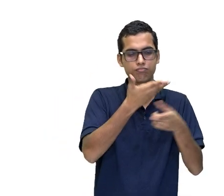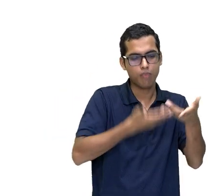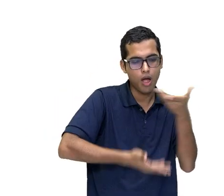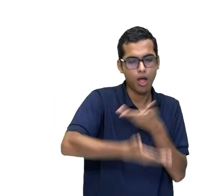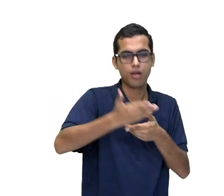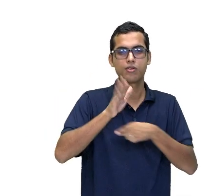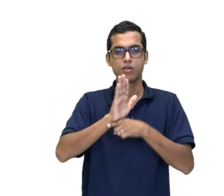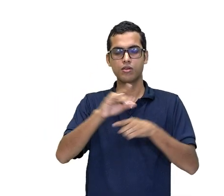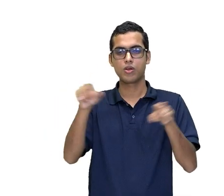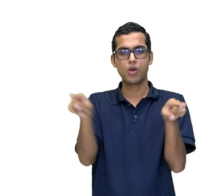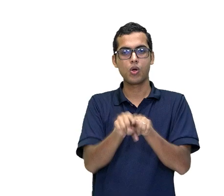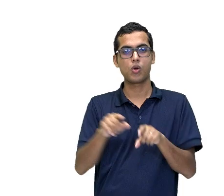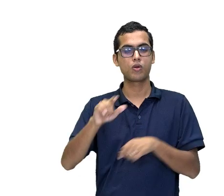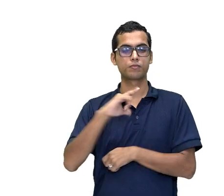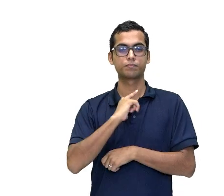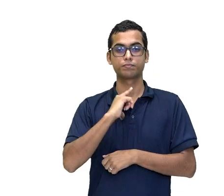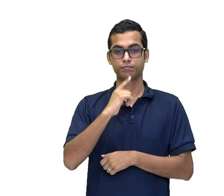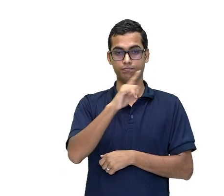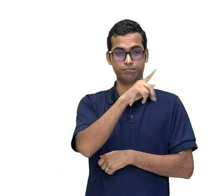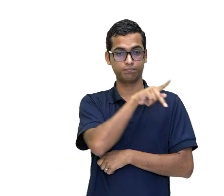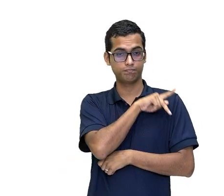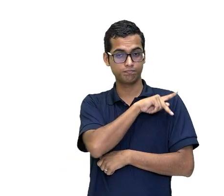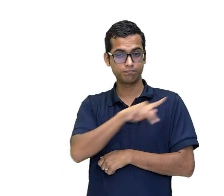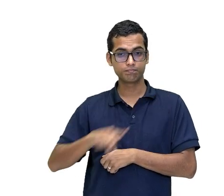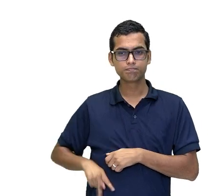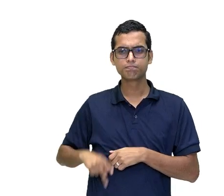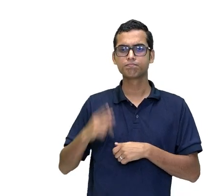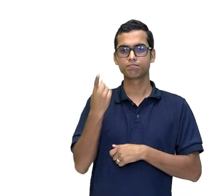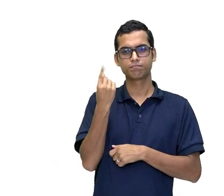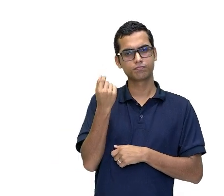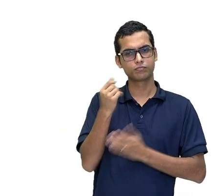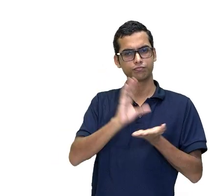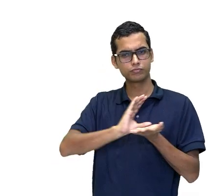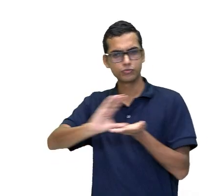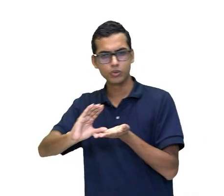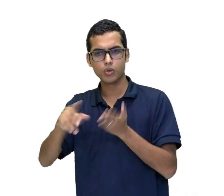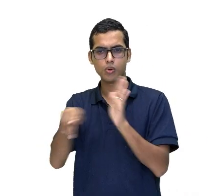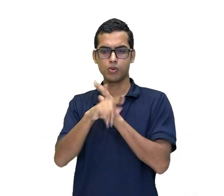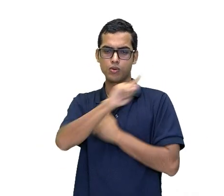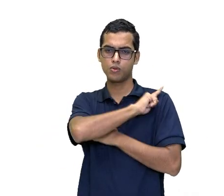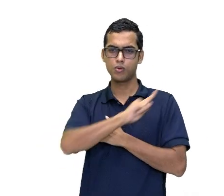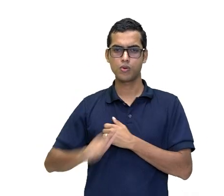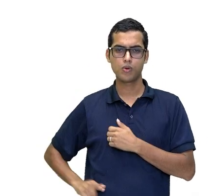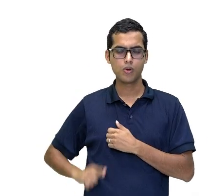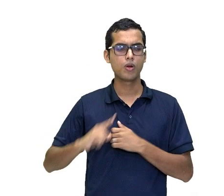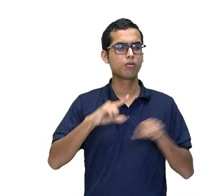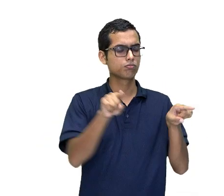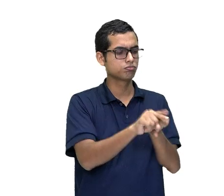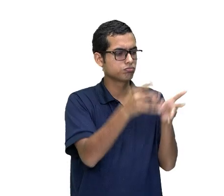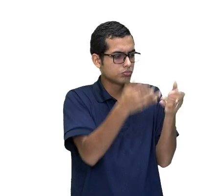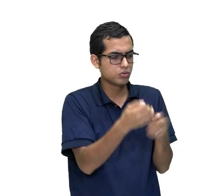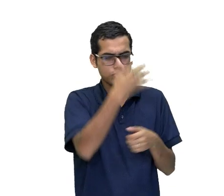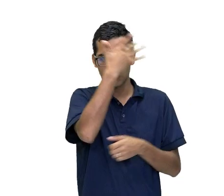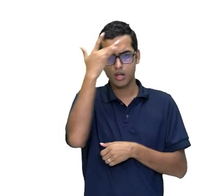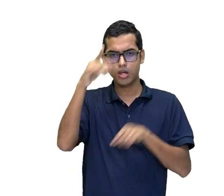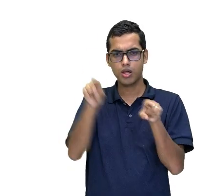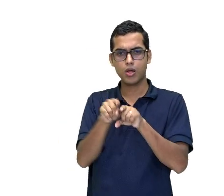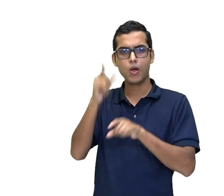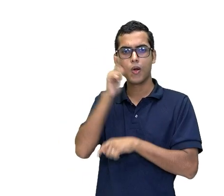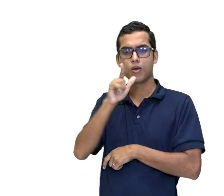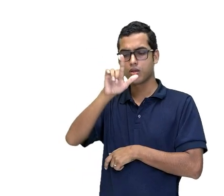verbas para os governadores, que, em contrapartida, se comprometiam em eleger deputados